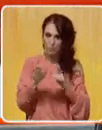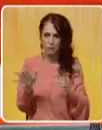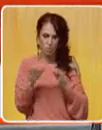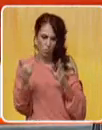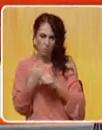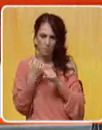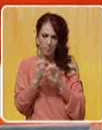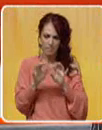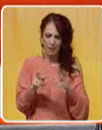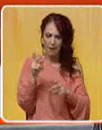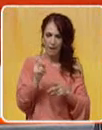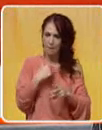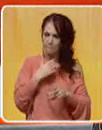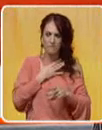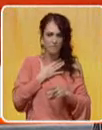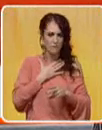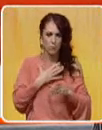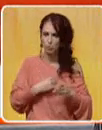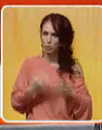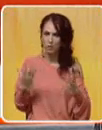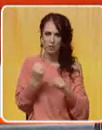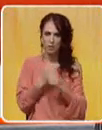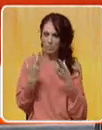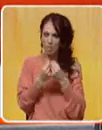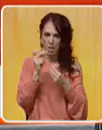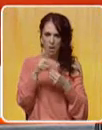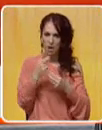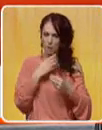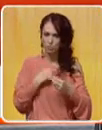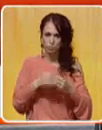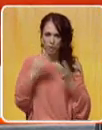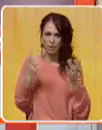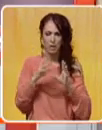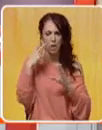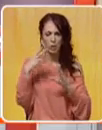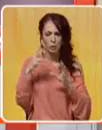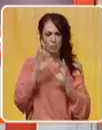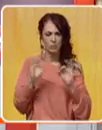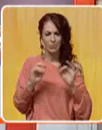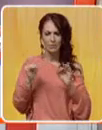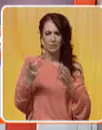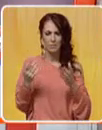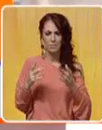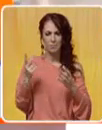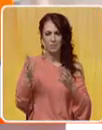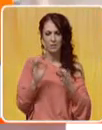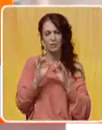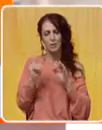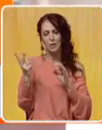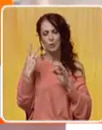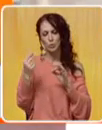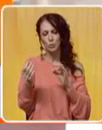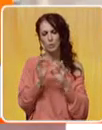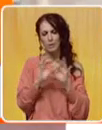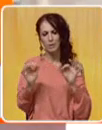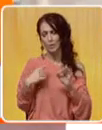eu trabalhei imenso com a Ana e gostei muito de de apresentar Os espetáculos com ela não e Dupla assim com esta elegância não é o que